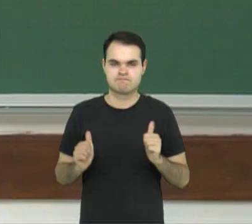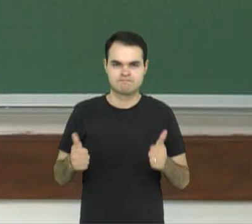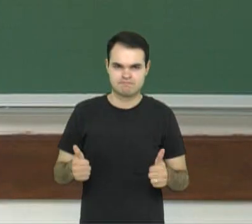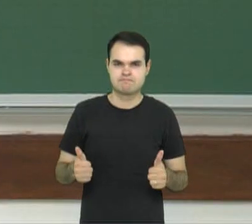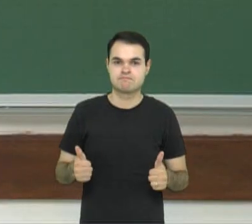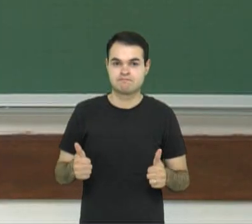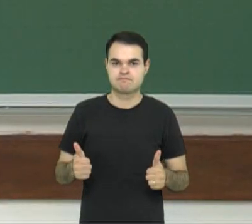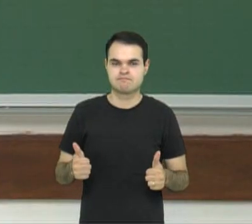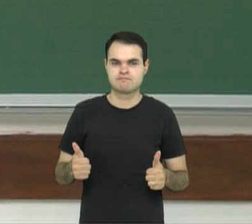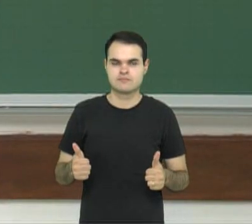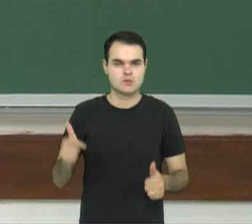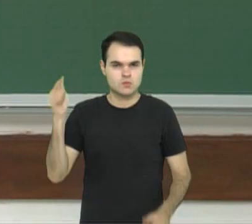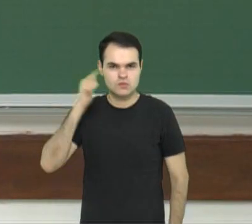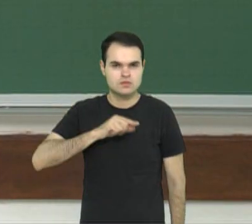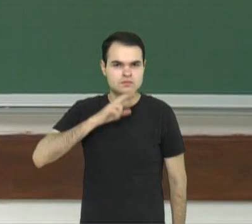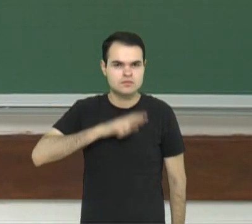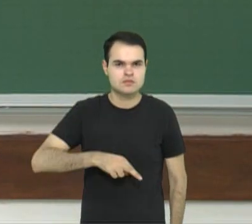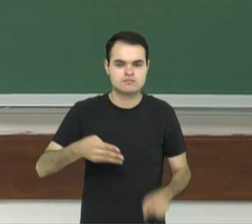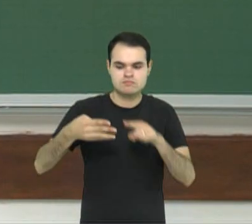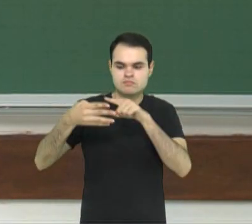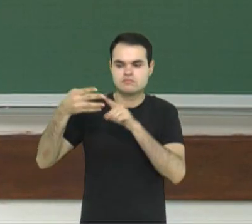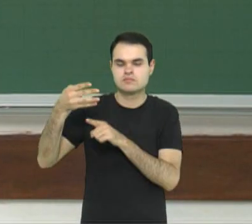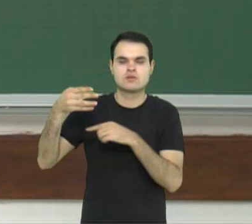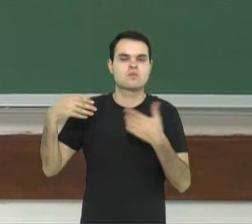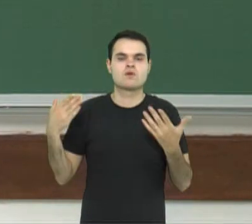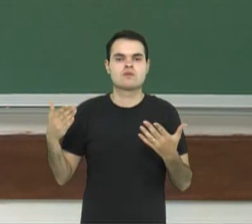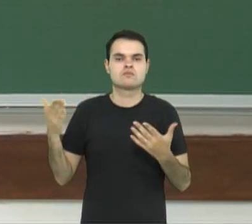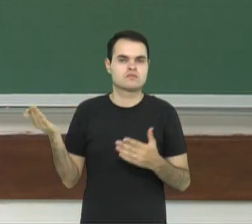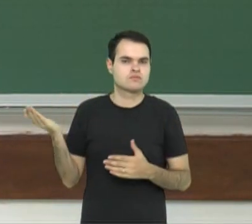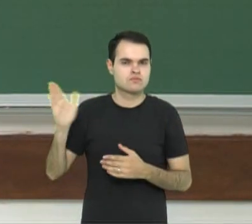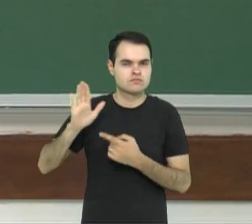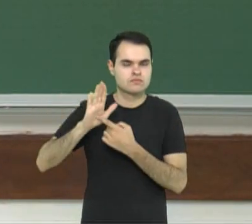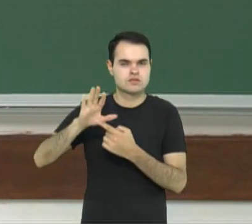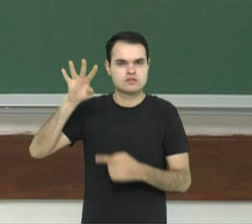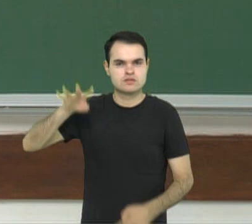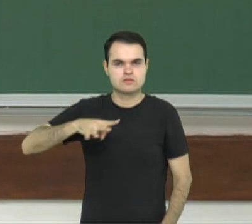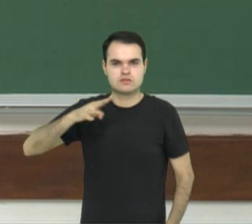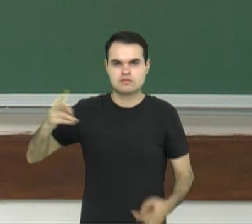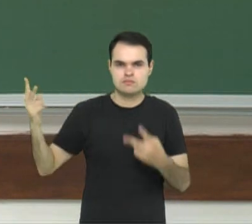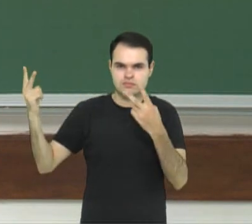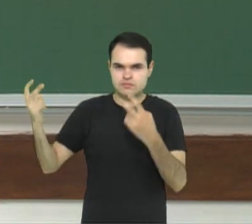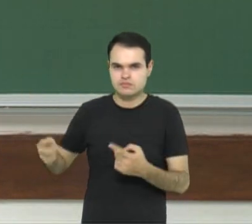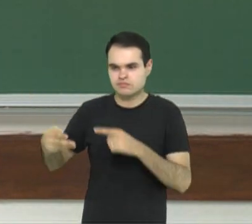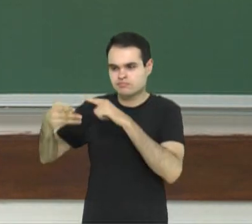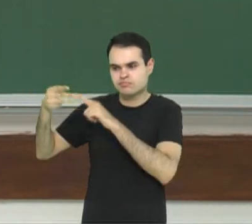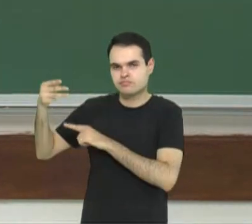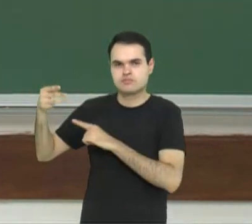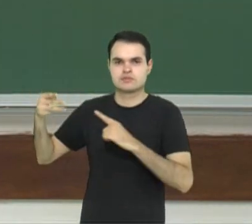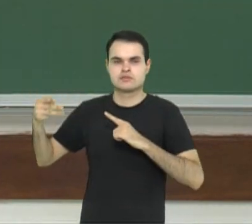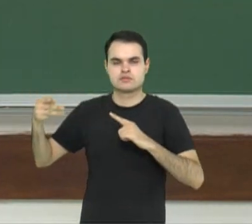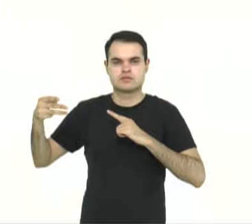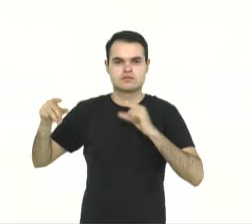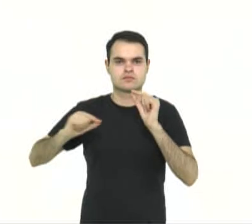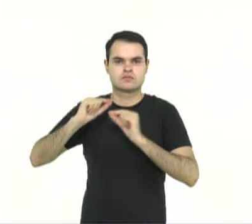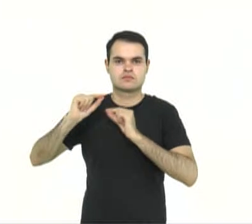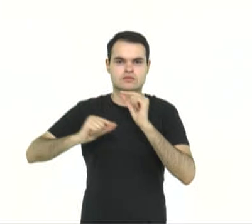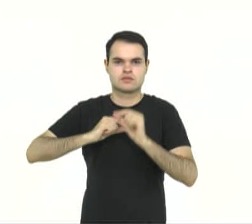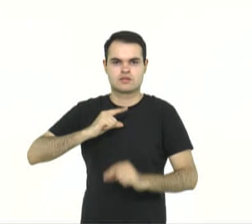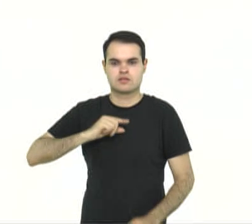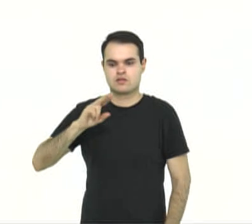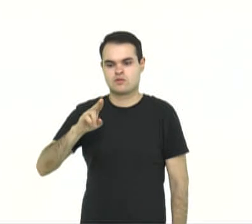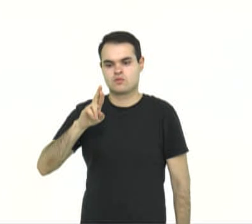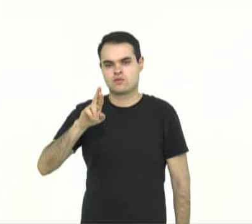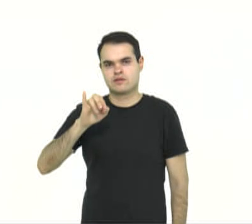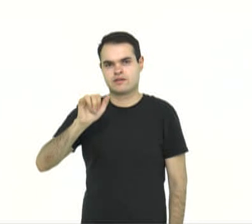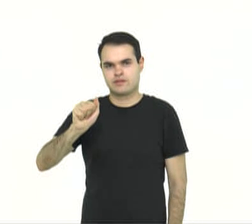Então, galerinha, belezinha? Conseguiram responder? Eu vou voltar aqui para a nossa tabela para a gente observar a presença de ureia